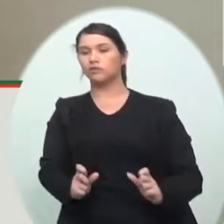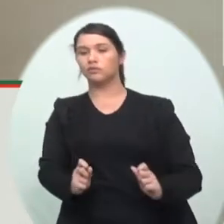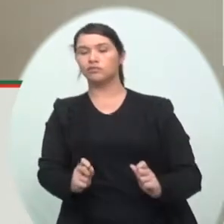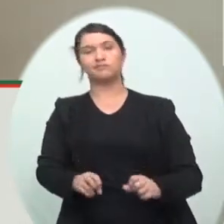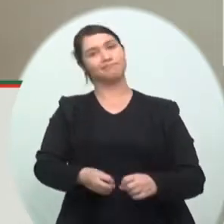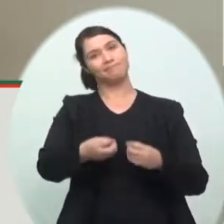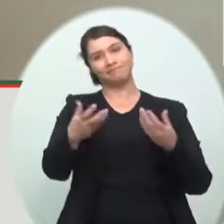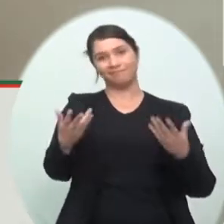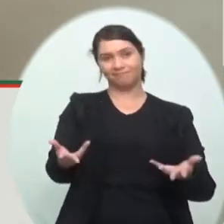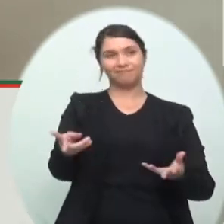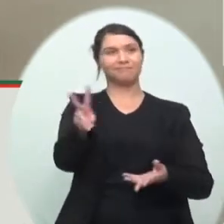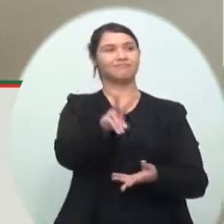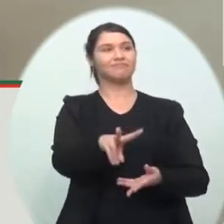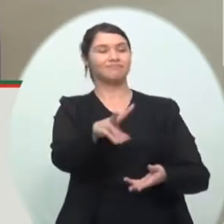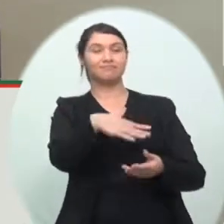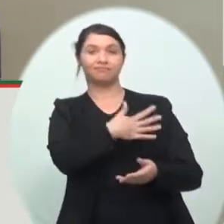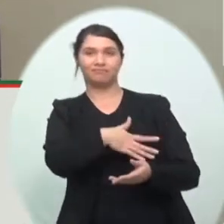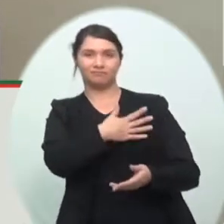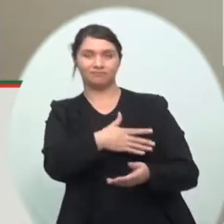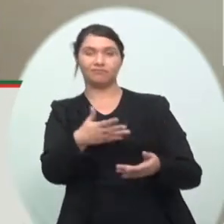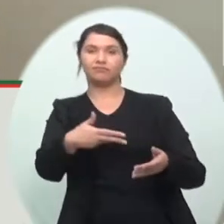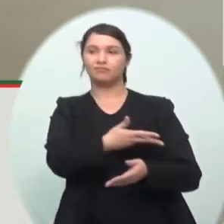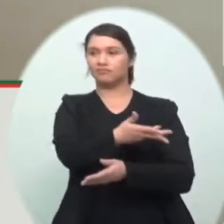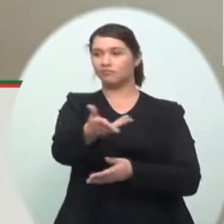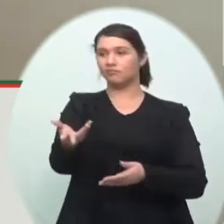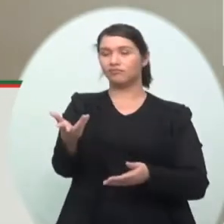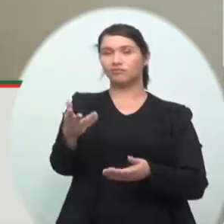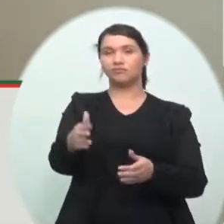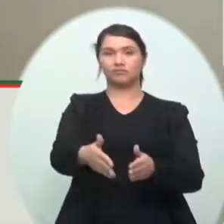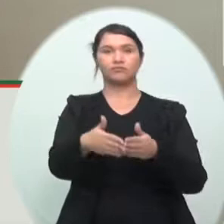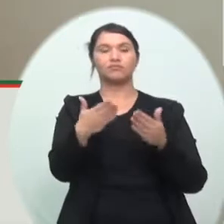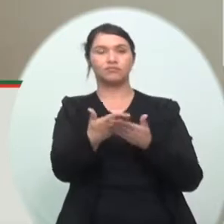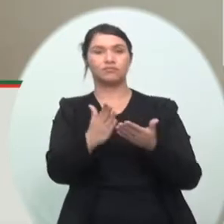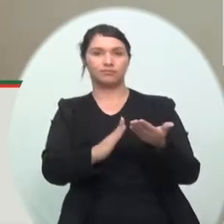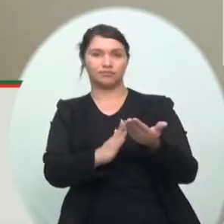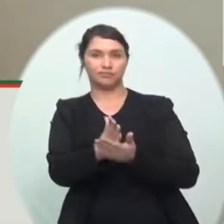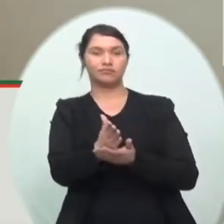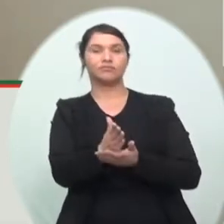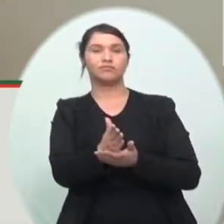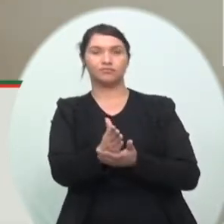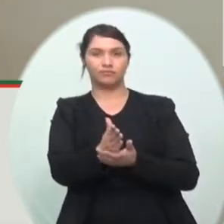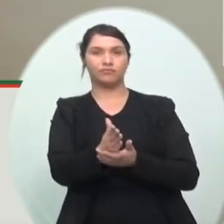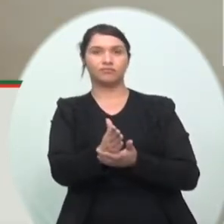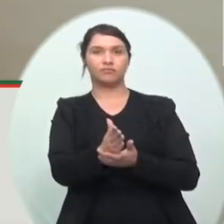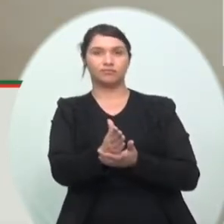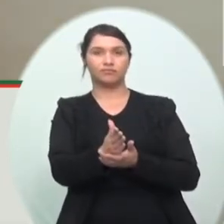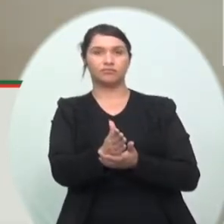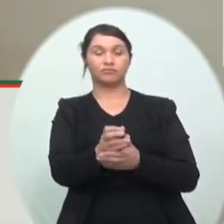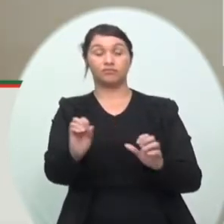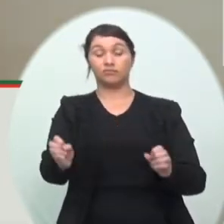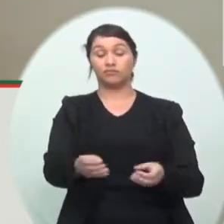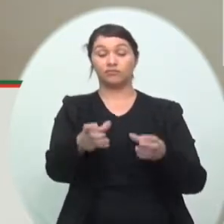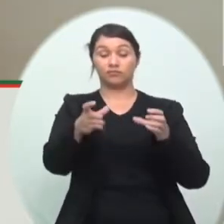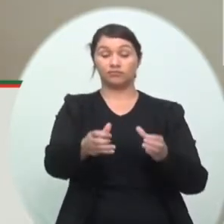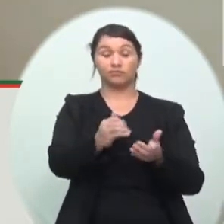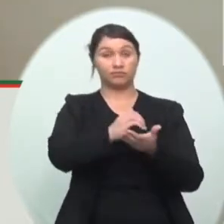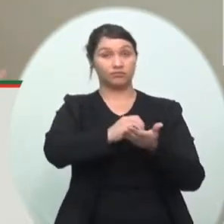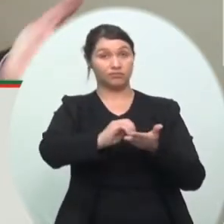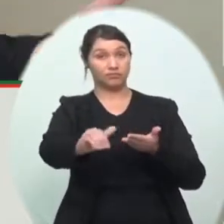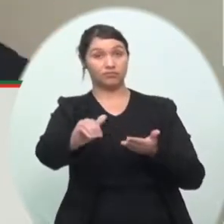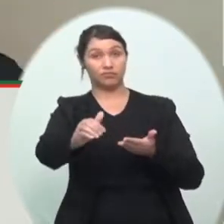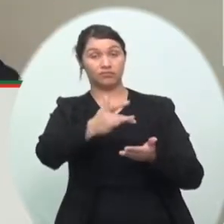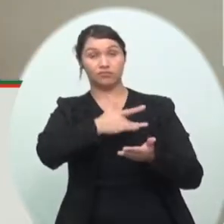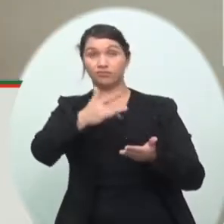senhores vereadores, gostaria de aprovação desse requerimento, encaminhando à Secretaria de Saúde, que a secretária nos responda e, quem